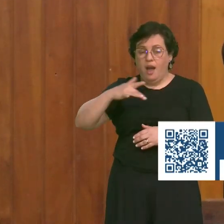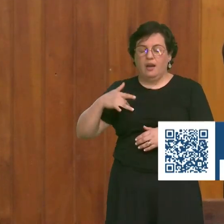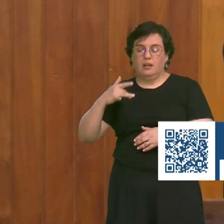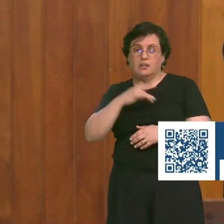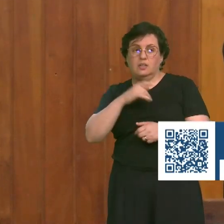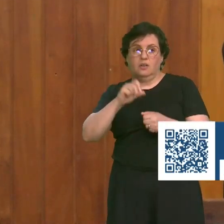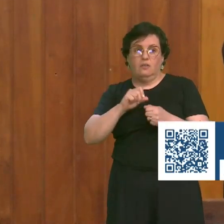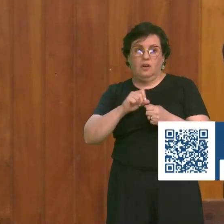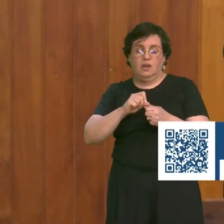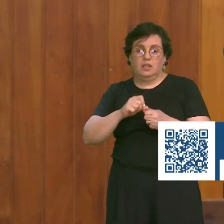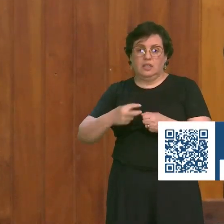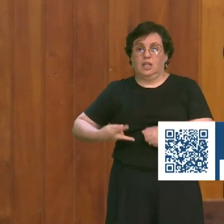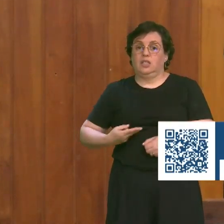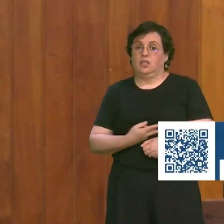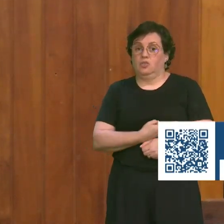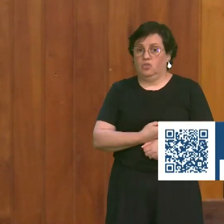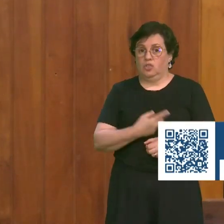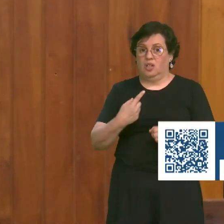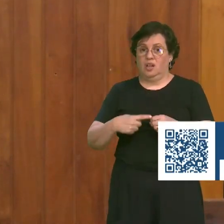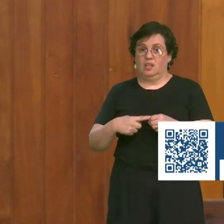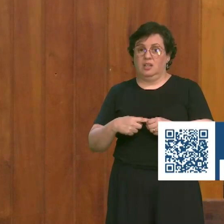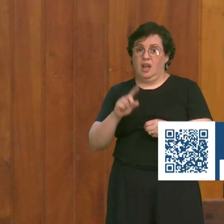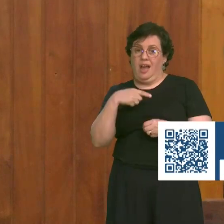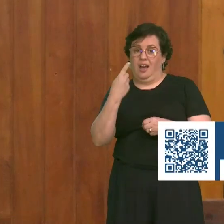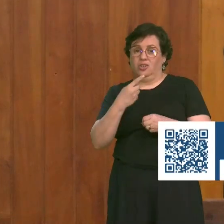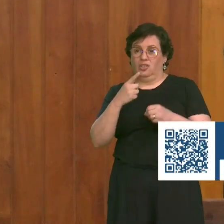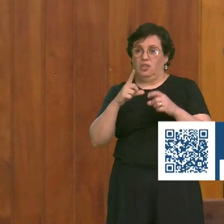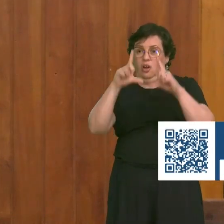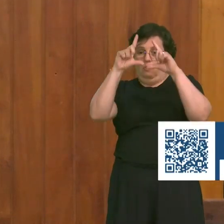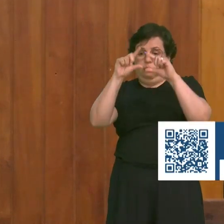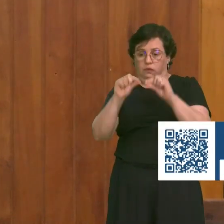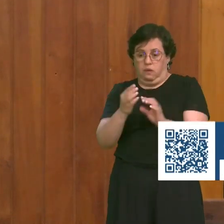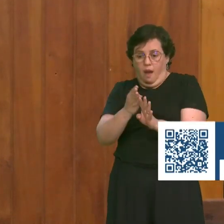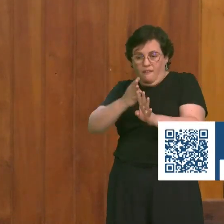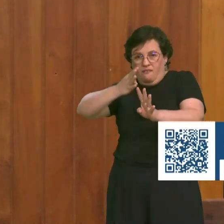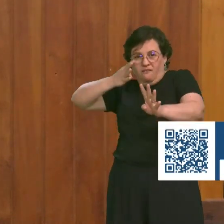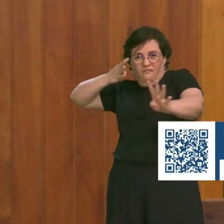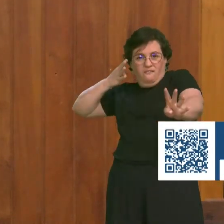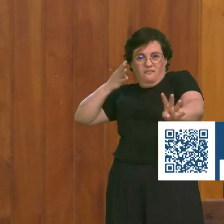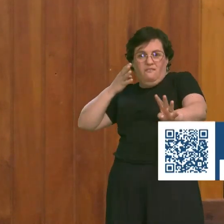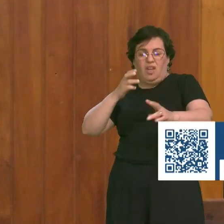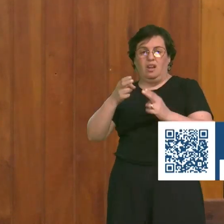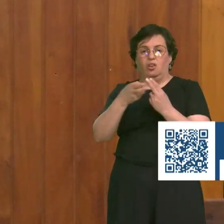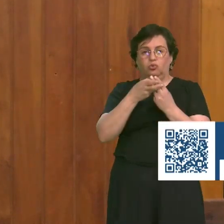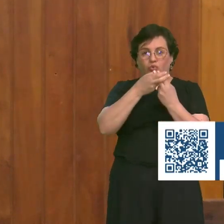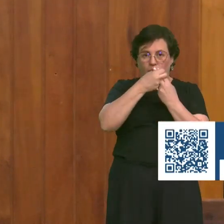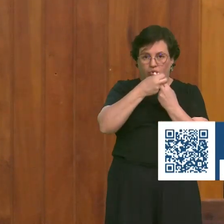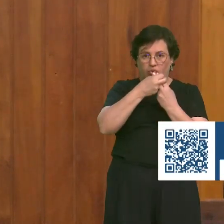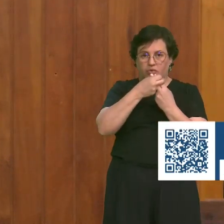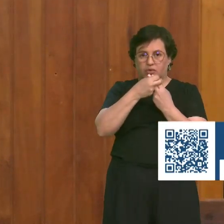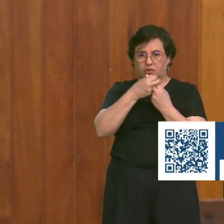na cidade a gente é eliminar uma fila de cirurgia aqui pelo SUS Absurda